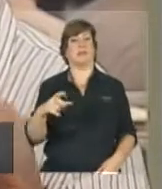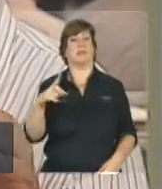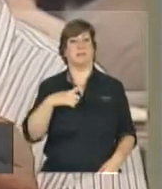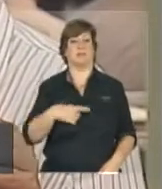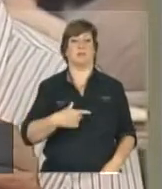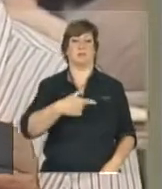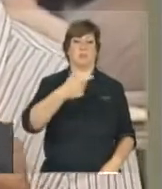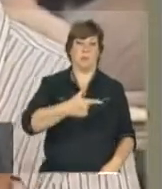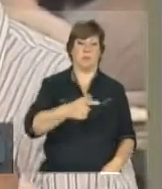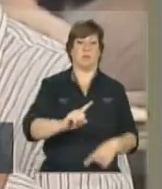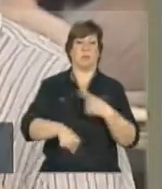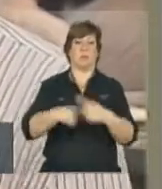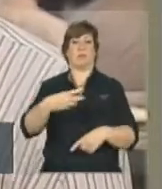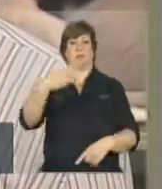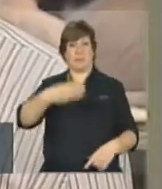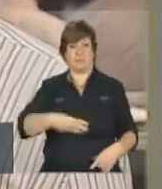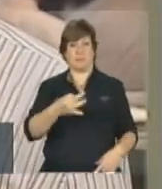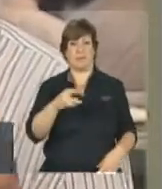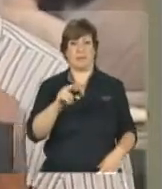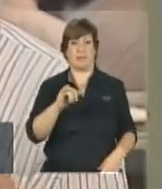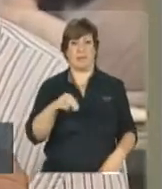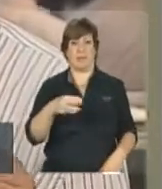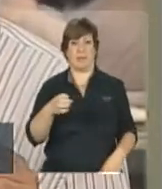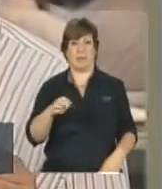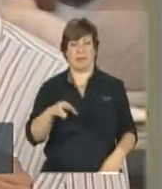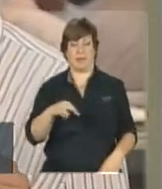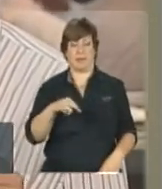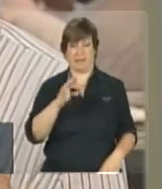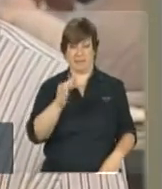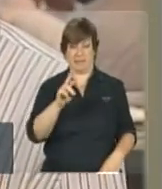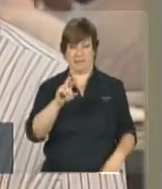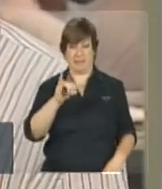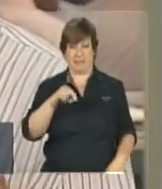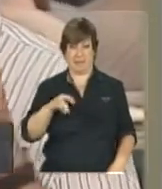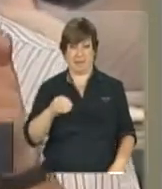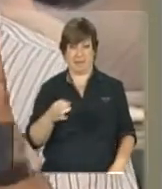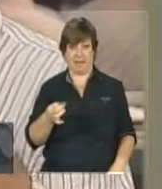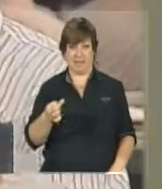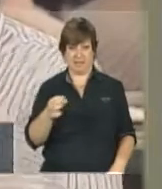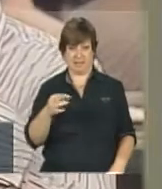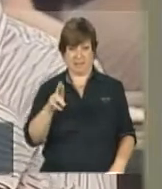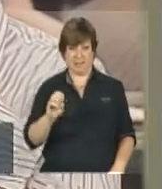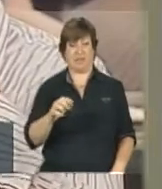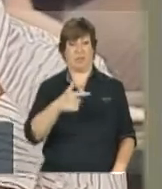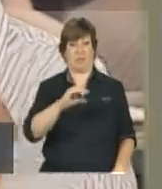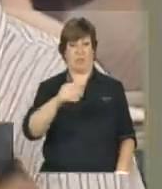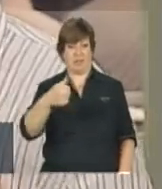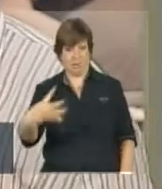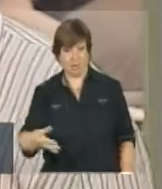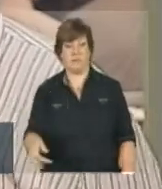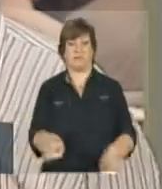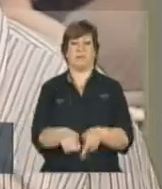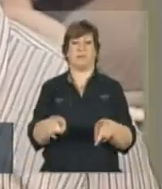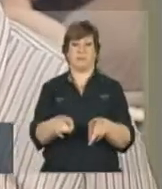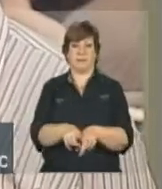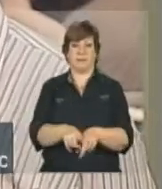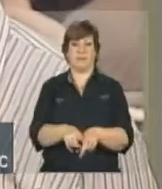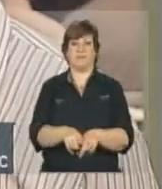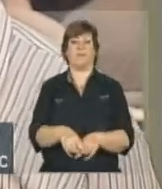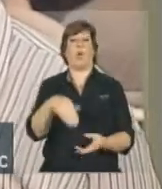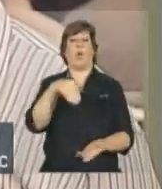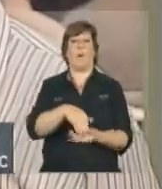segundo, terceiro trimestre de 2014, quarto trimestre de 2014 e uma última meta